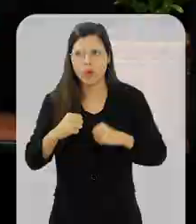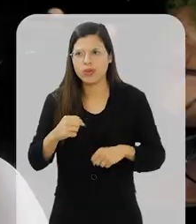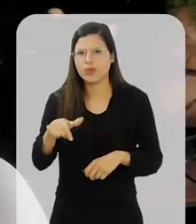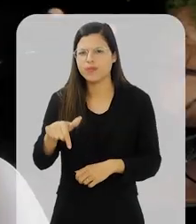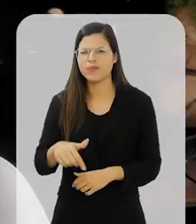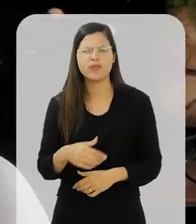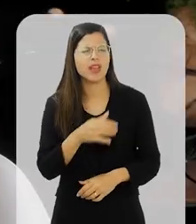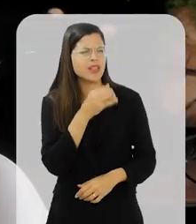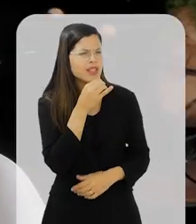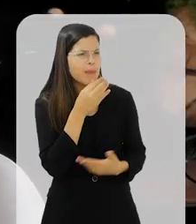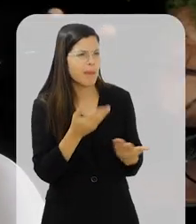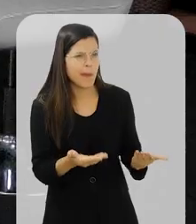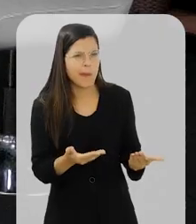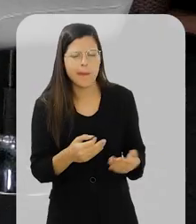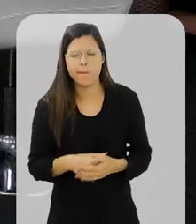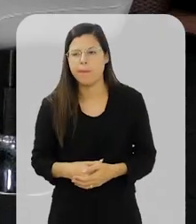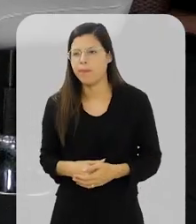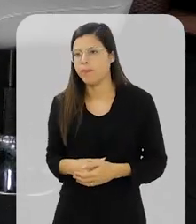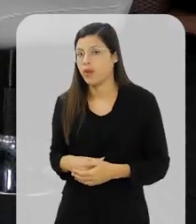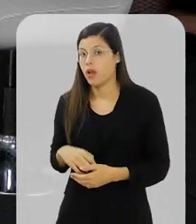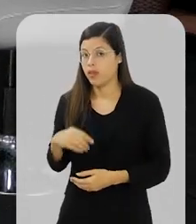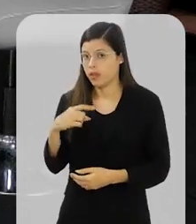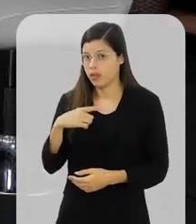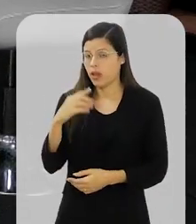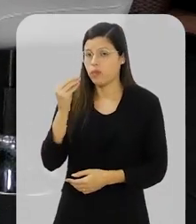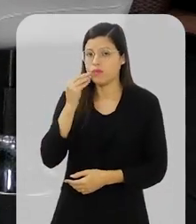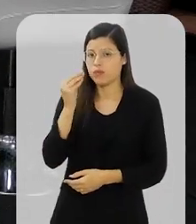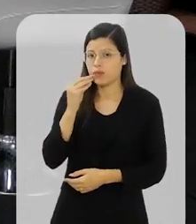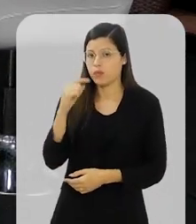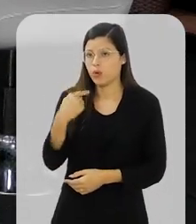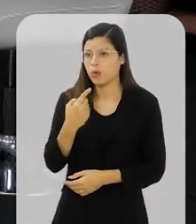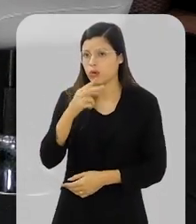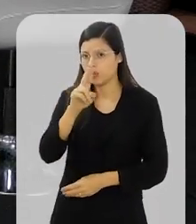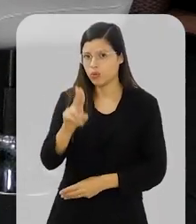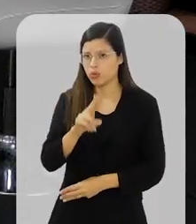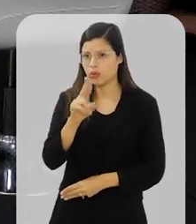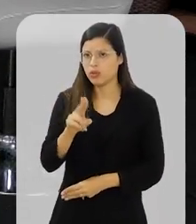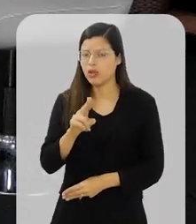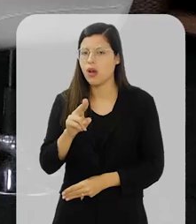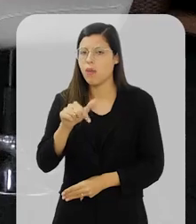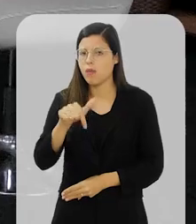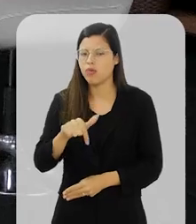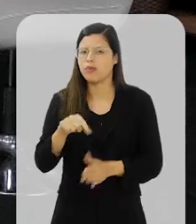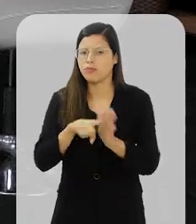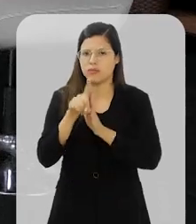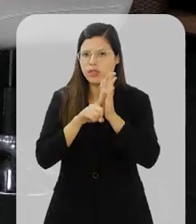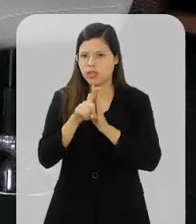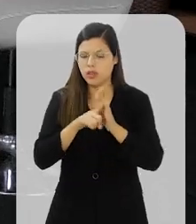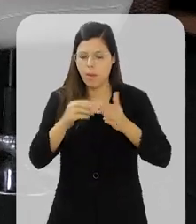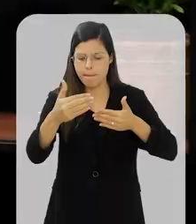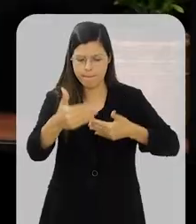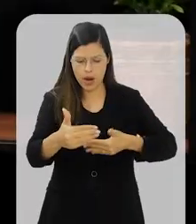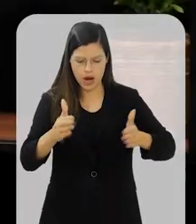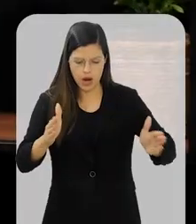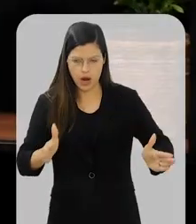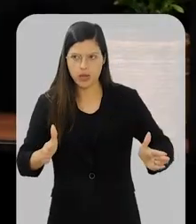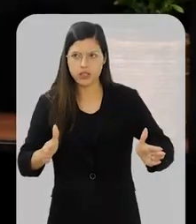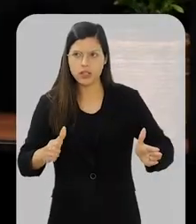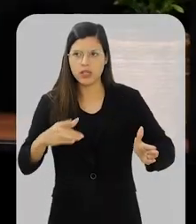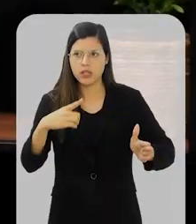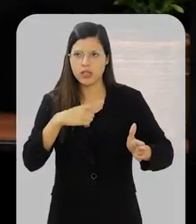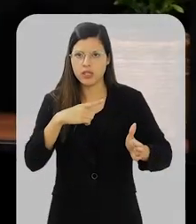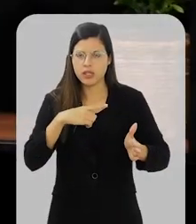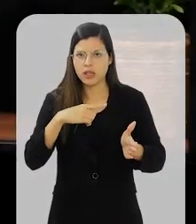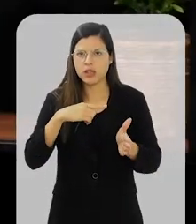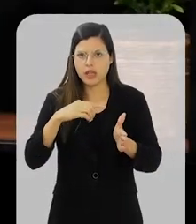gente entender. Tem um teste que nós utilizamos no estudo, que é uma caixa quadrada, e ela é dividida em